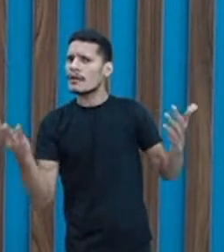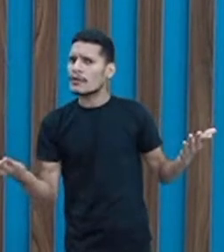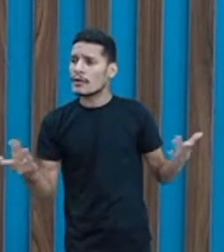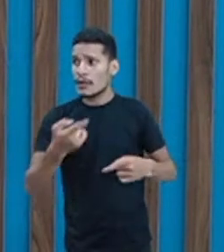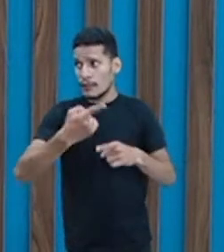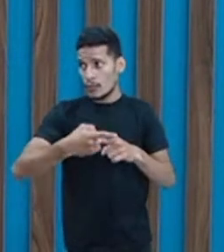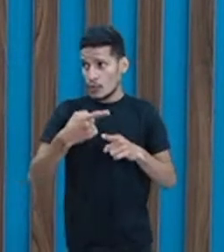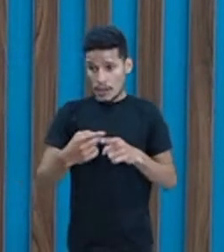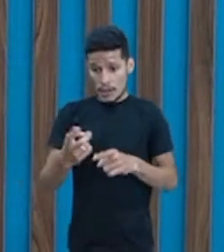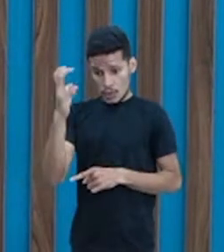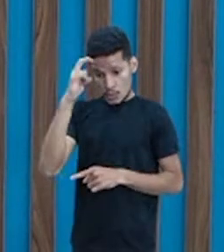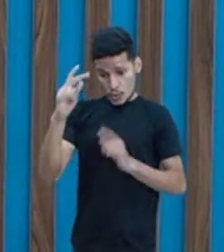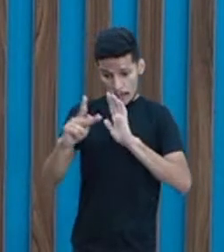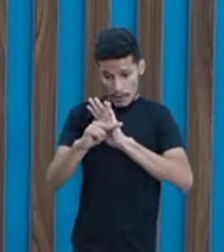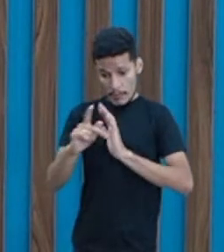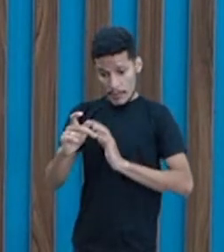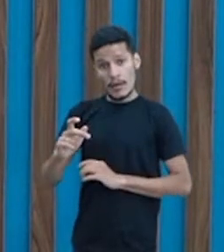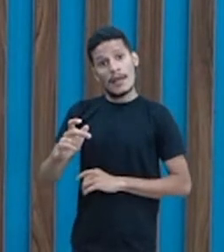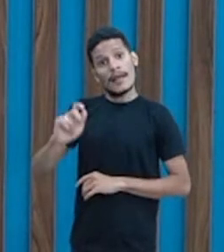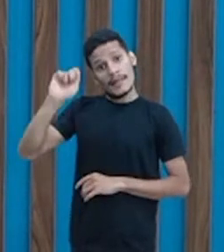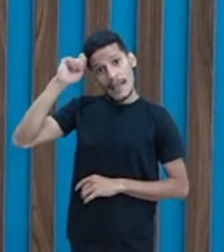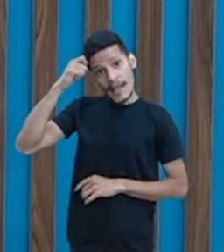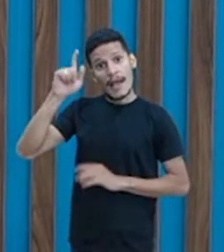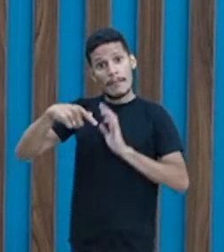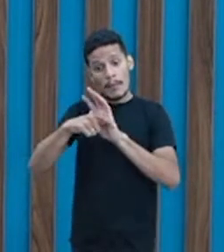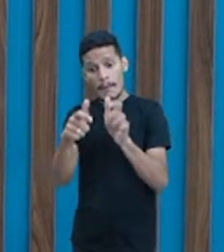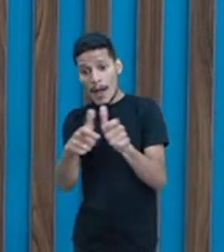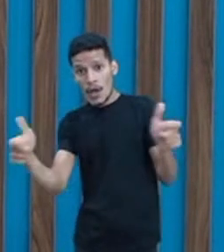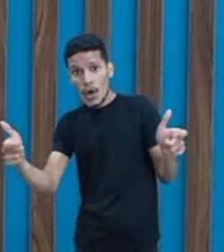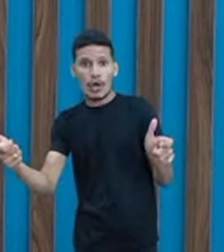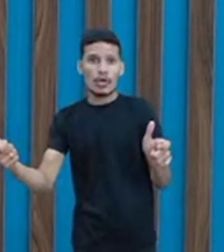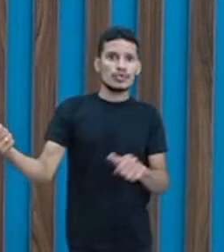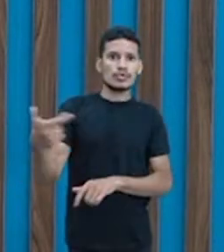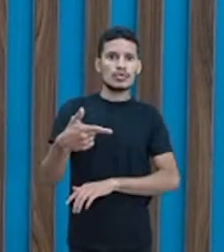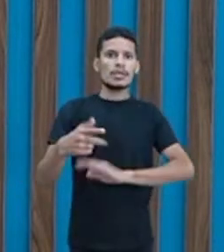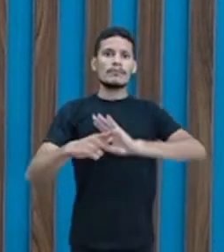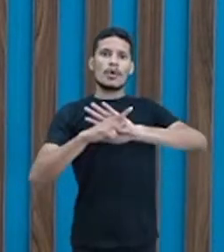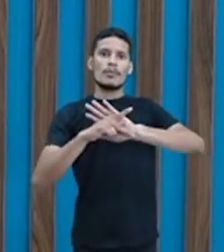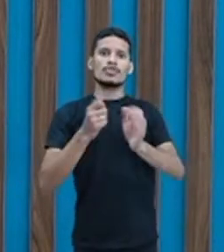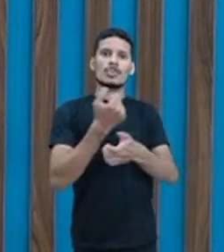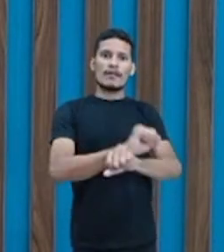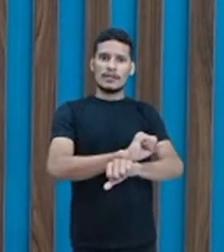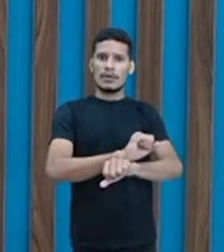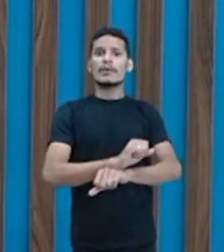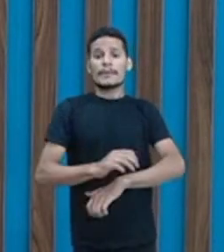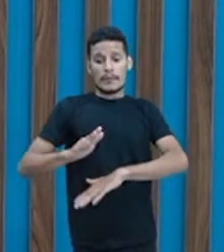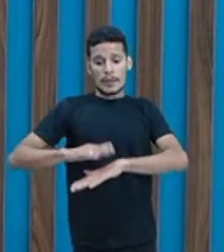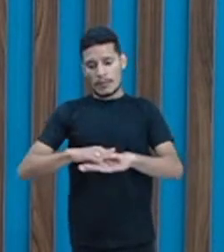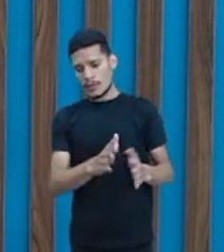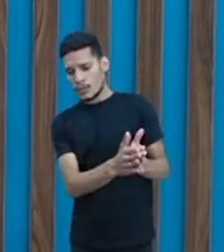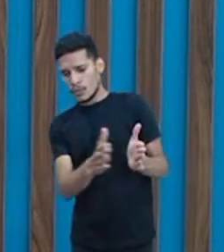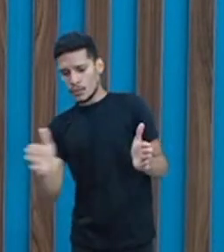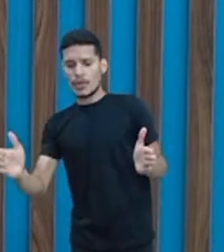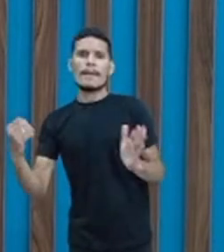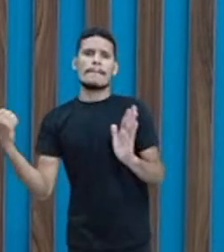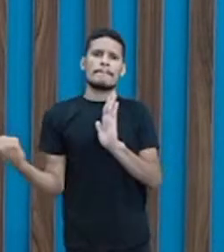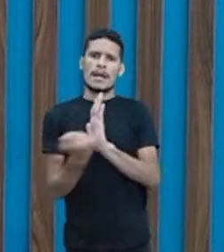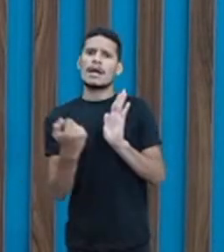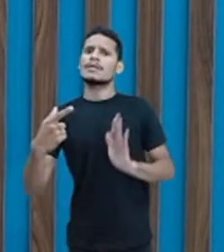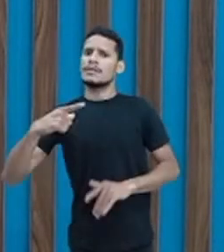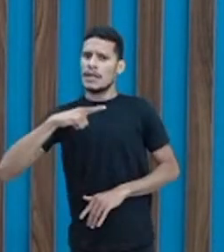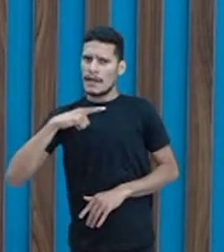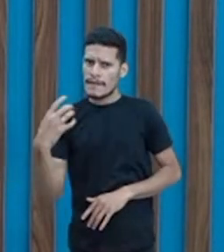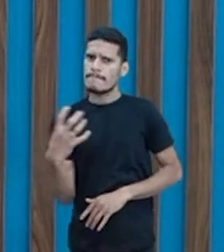a cultura negra é maior do que a escravidão, não é só isso, né? Foi um período histórico marcante, que tem aí o seu